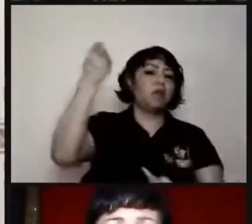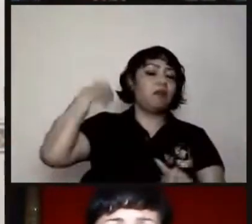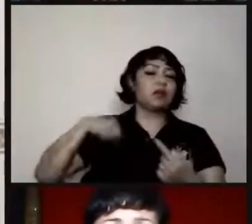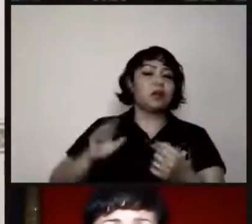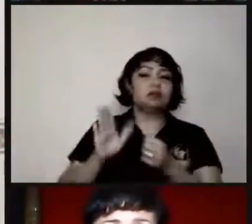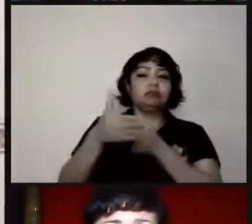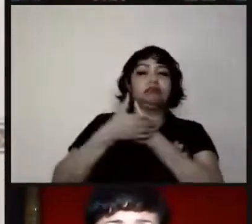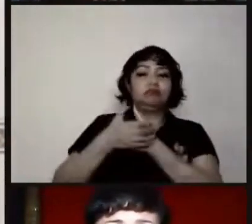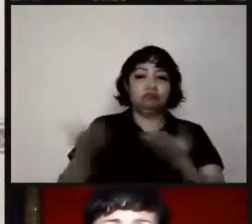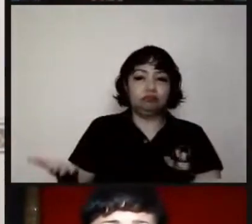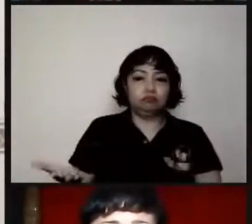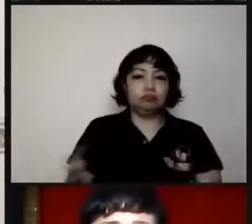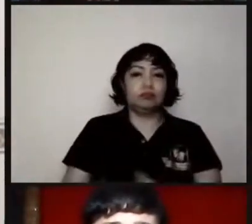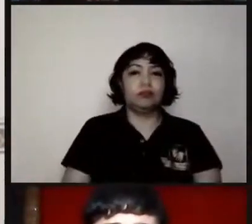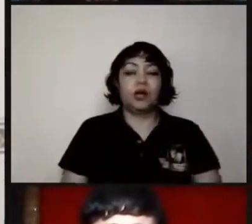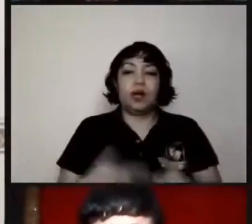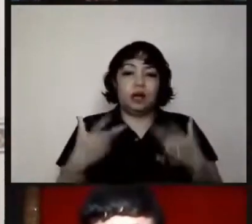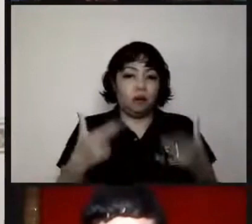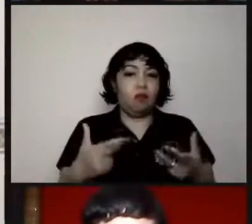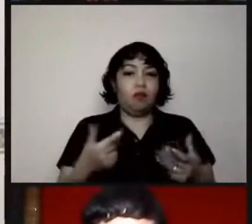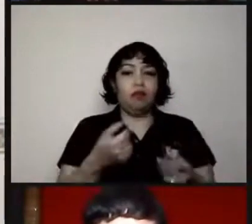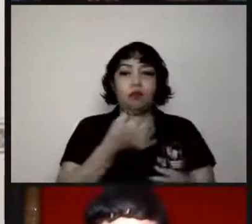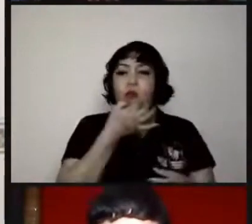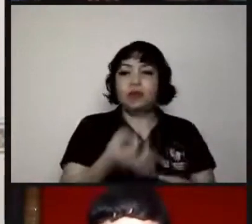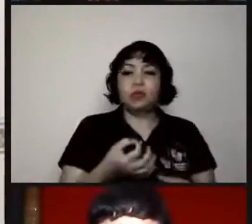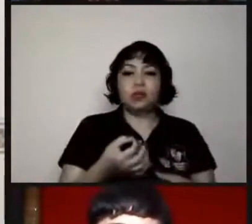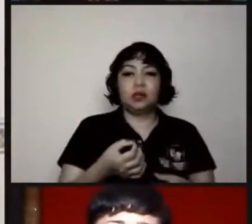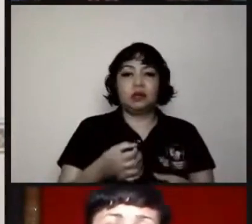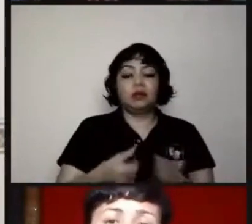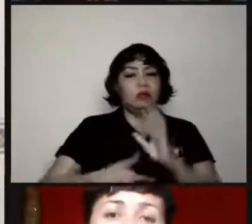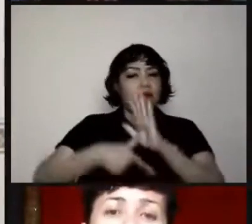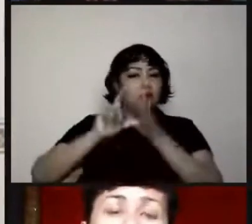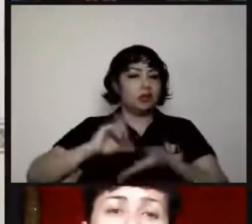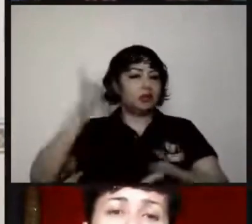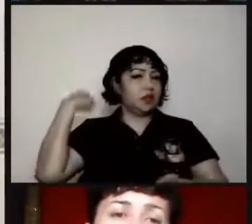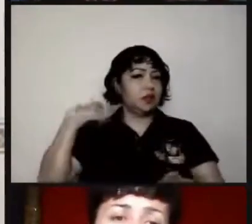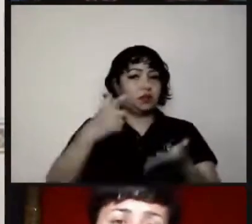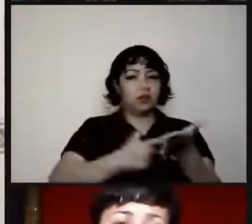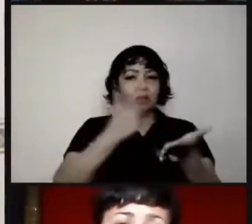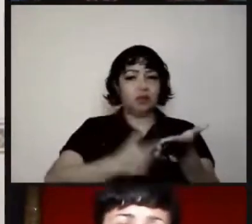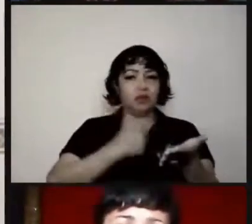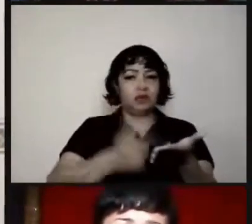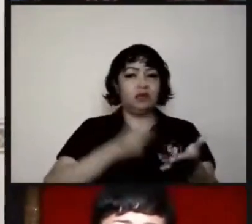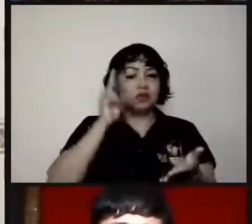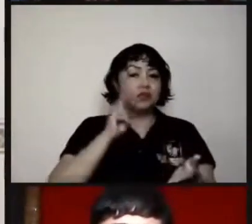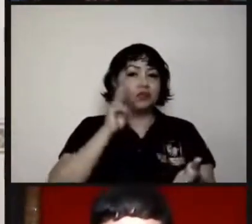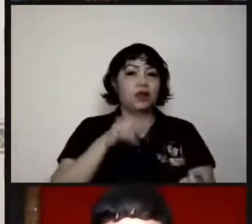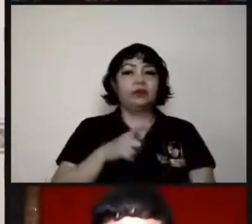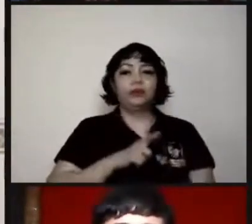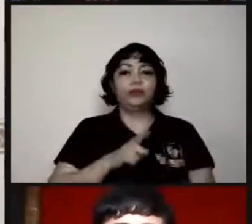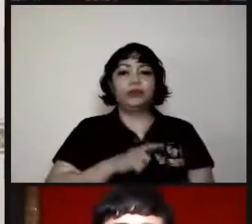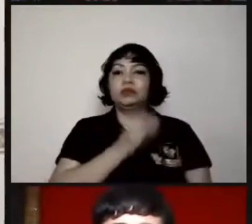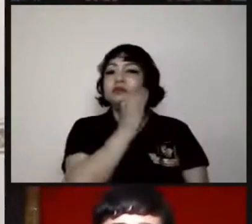Igual eu comentei, antigamente o nosso livro, né, de história tinha lá Dom Pedro com a